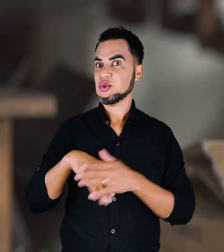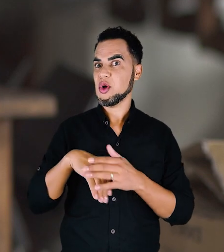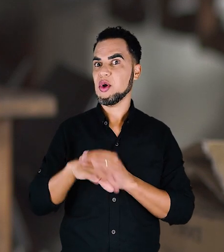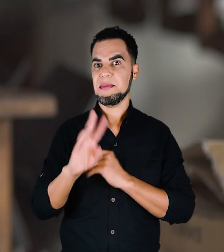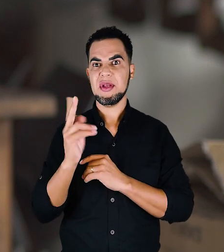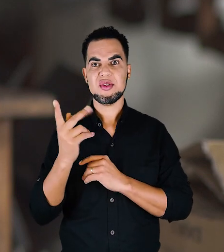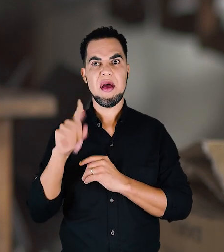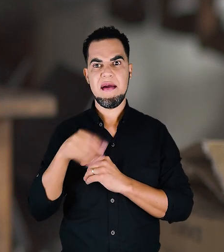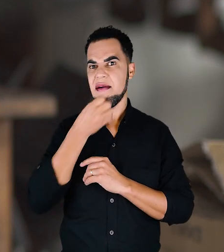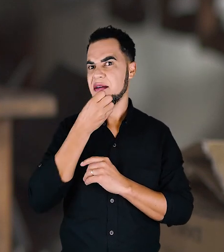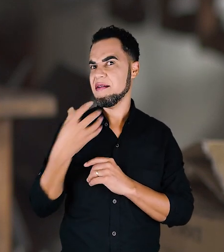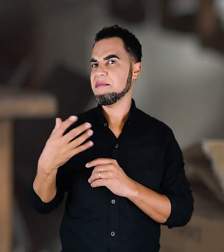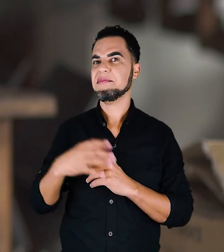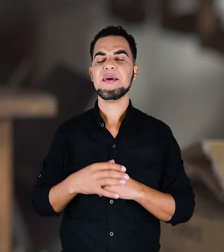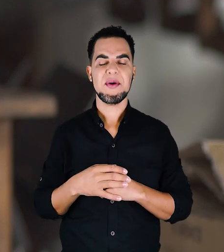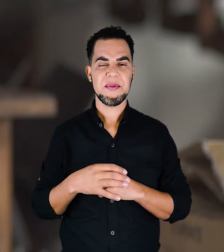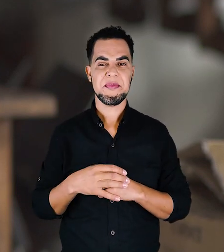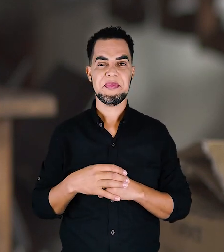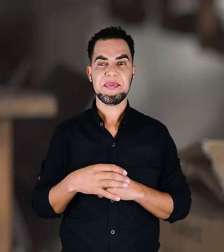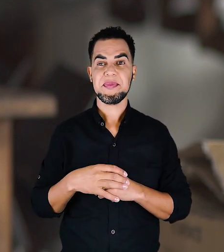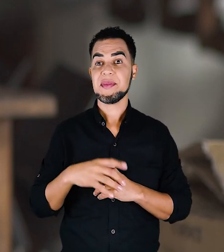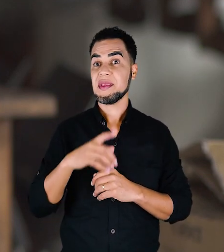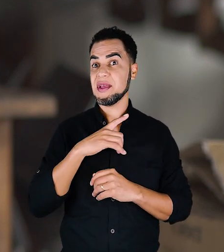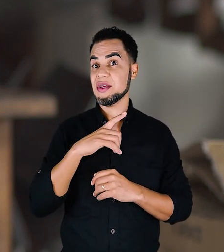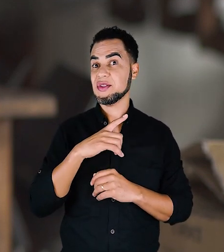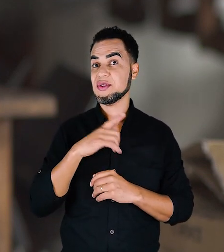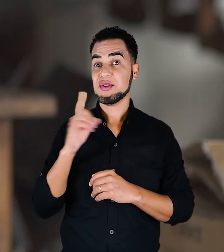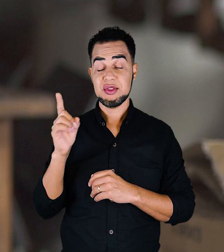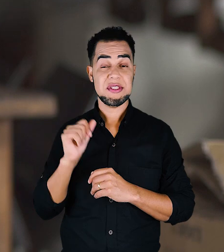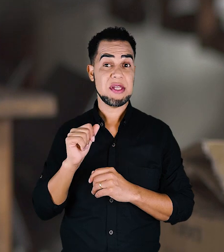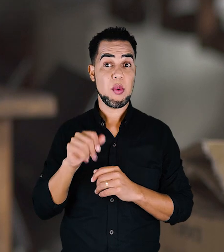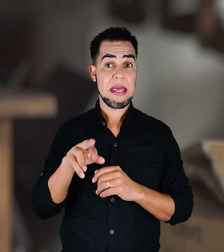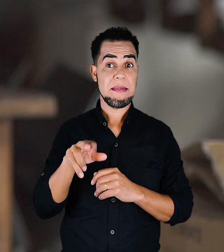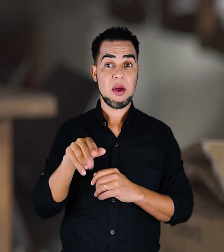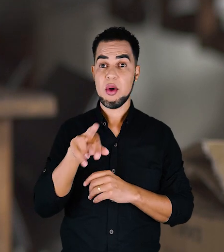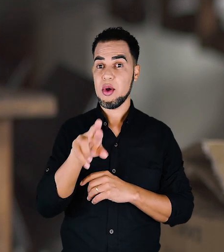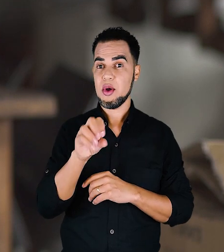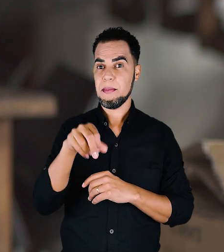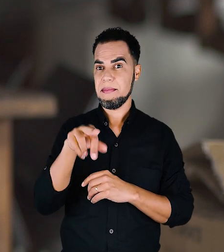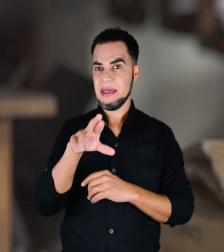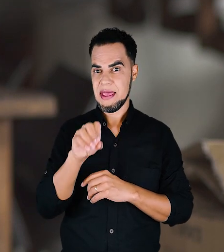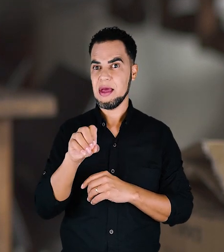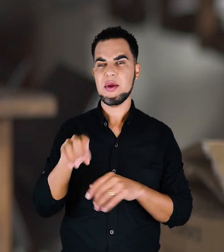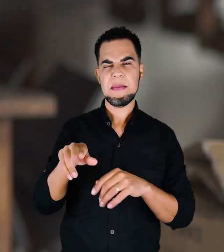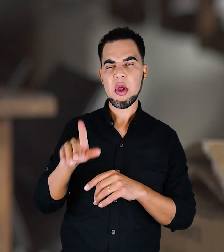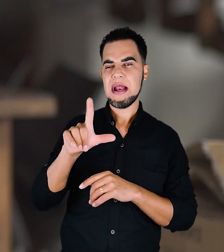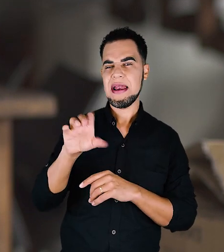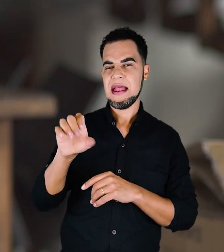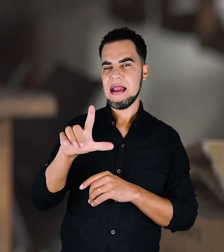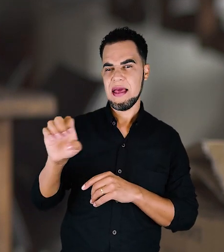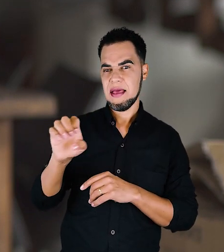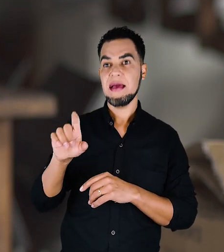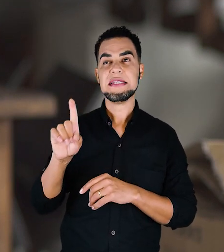time amador de Belo Horizonte, era muito bom. E tinha um outro irmão do Romero, e do